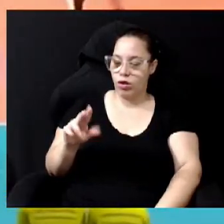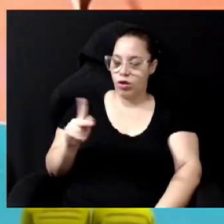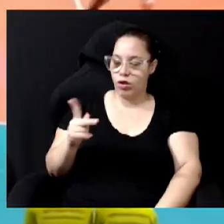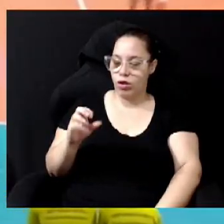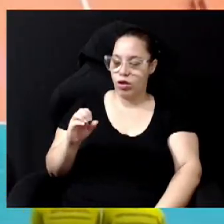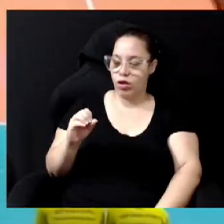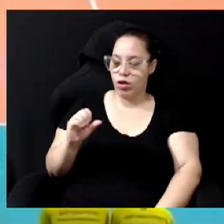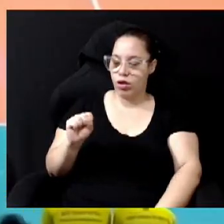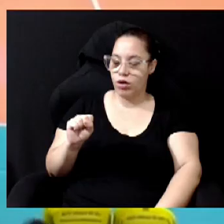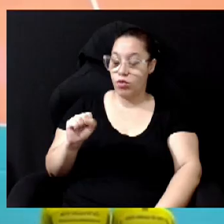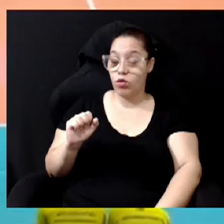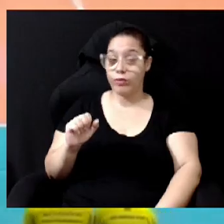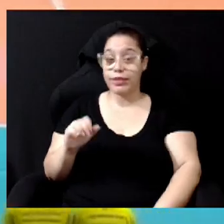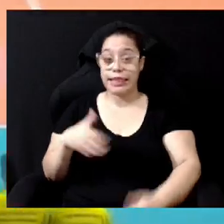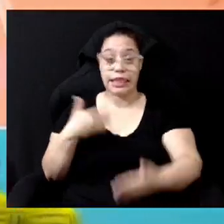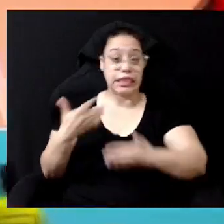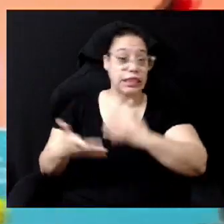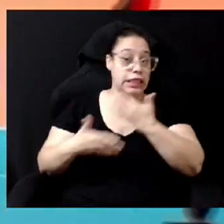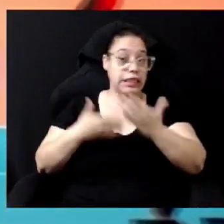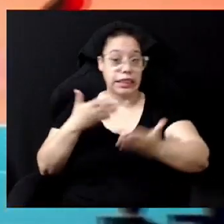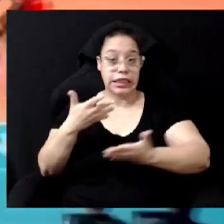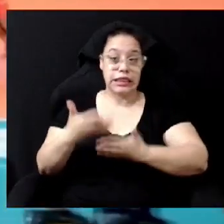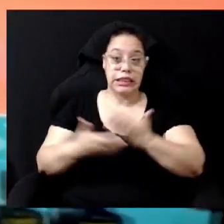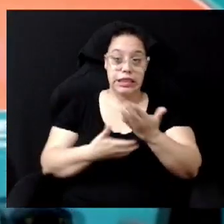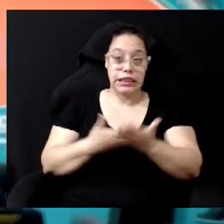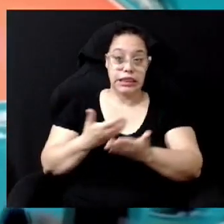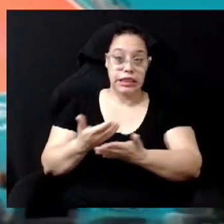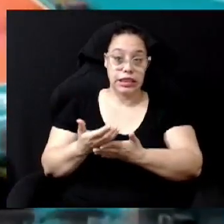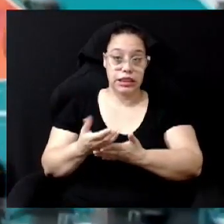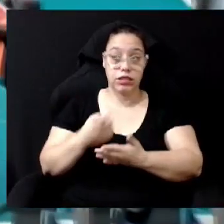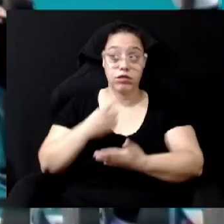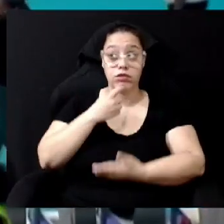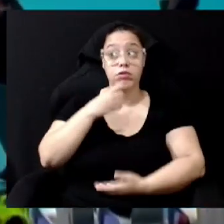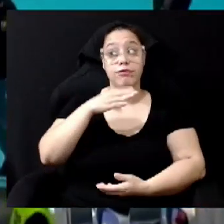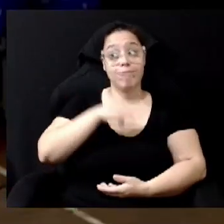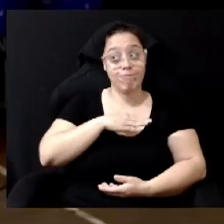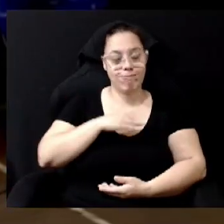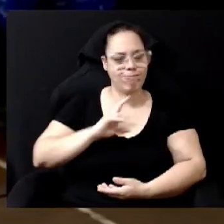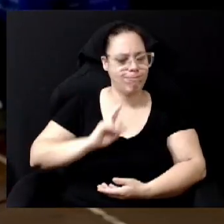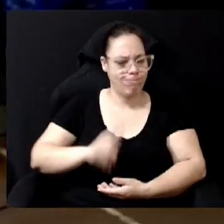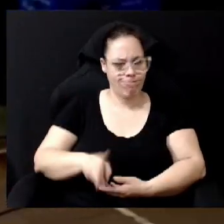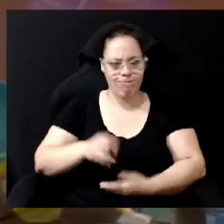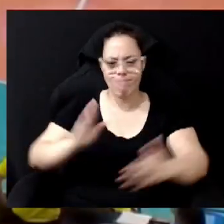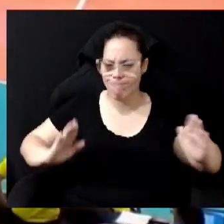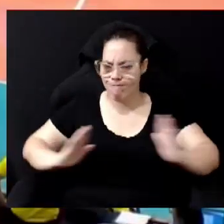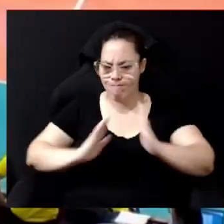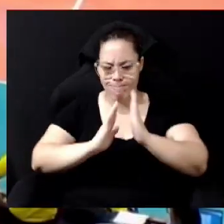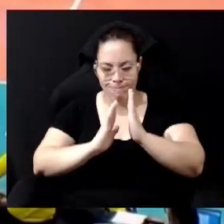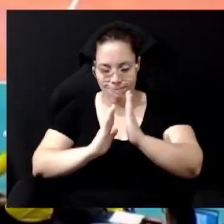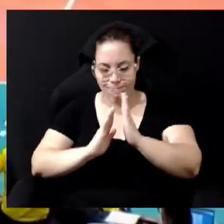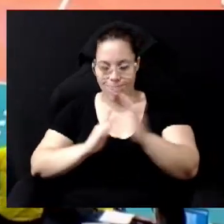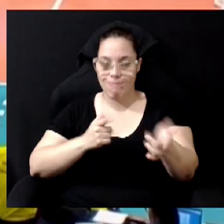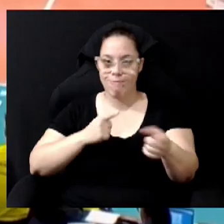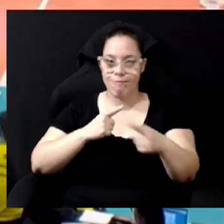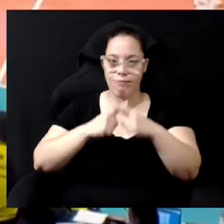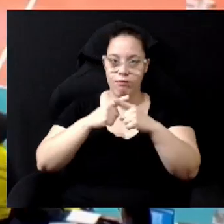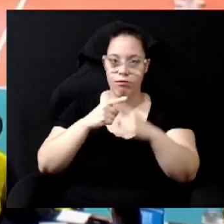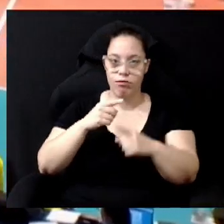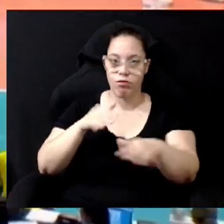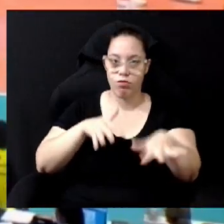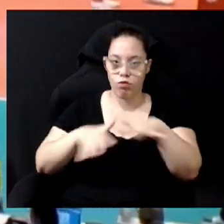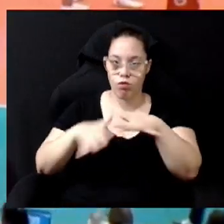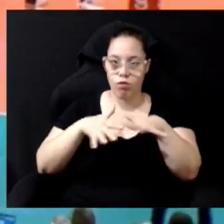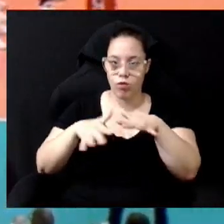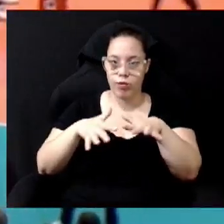pontos intermináveis, mas os campineiros sempre à frente. A partir do meio do set, o